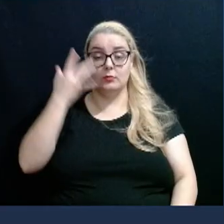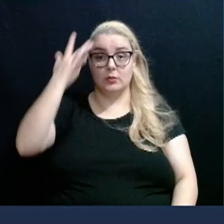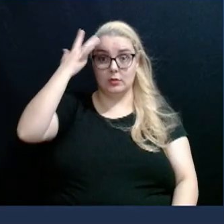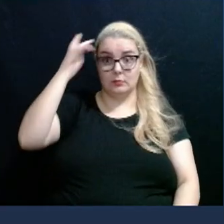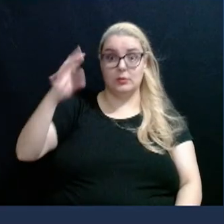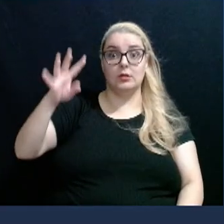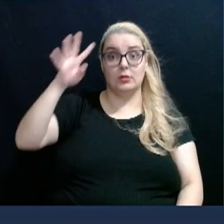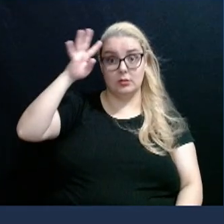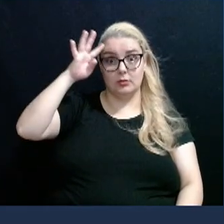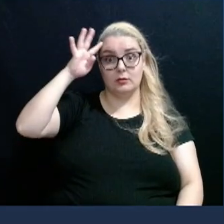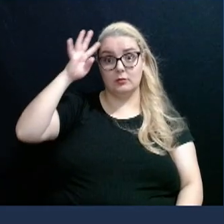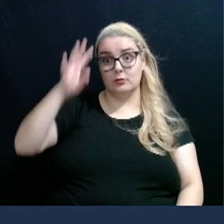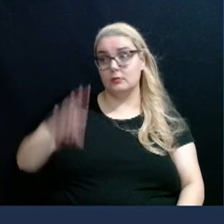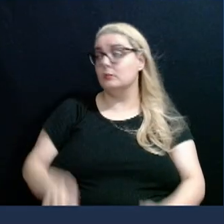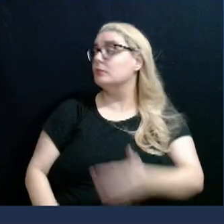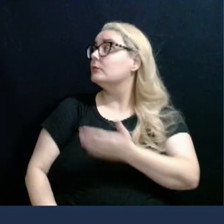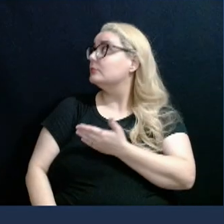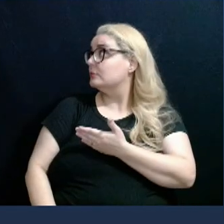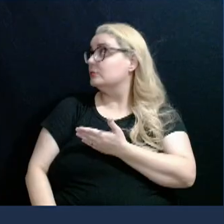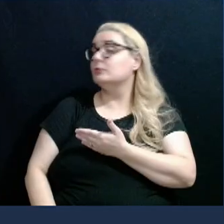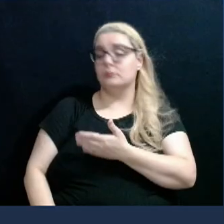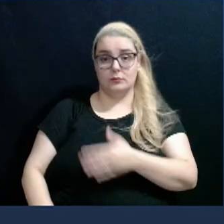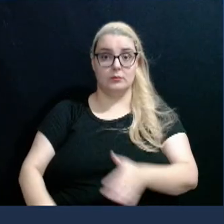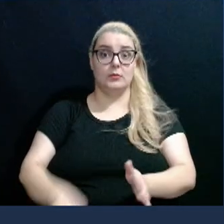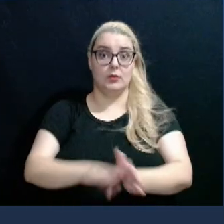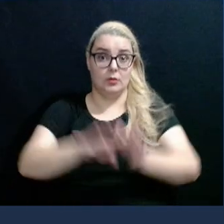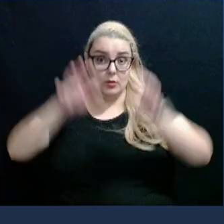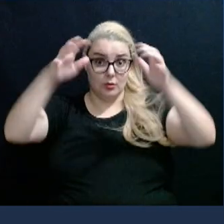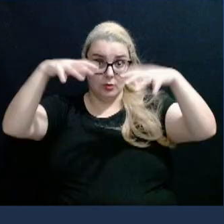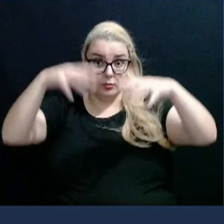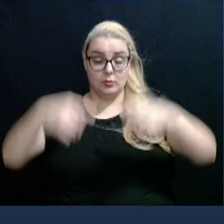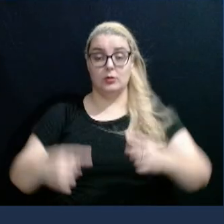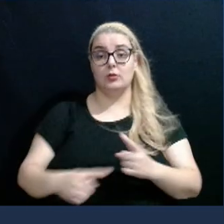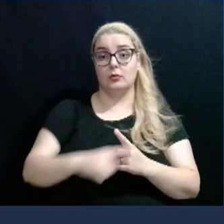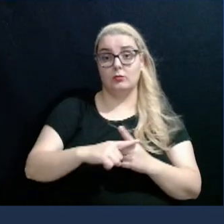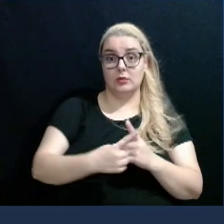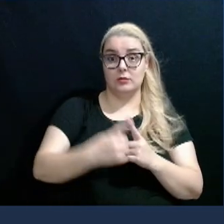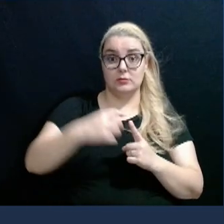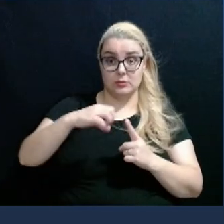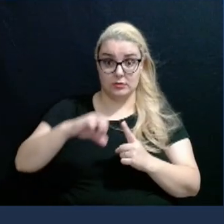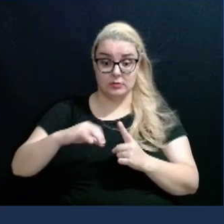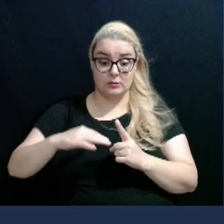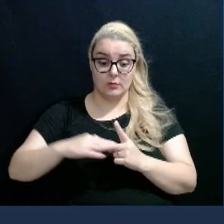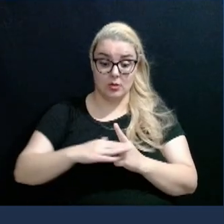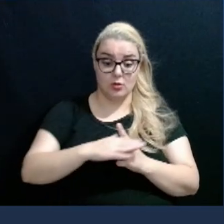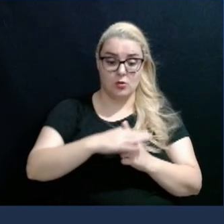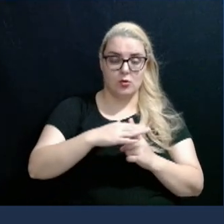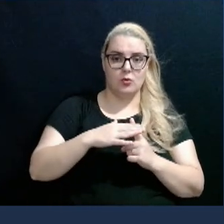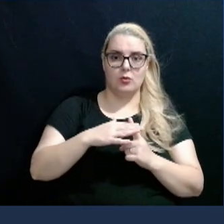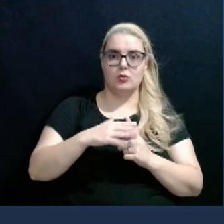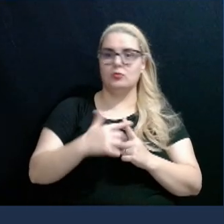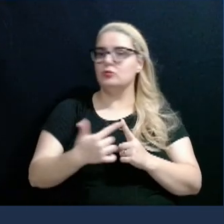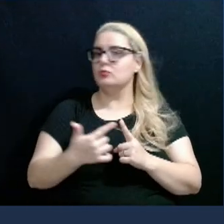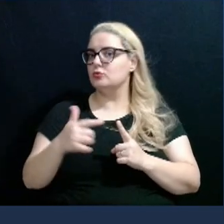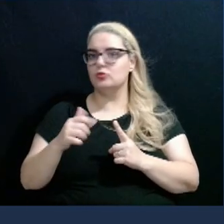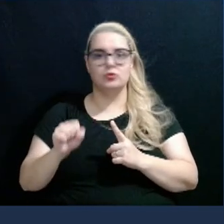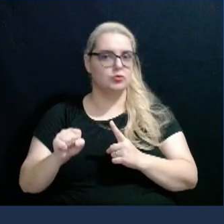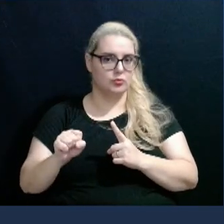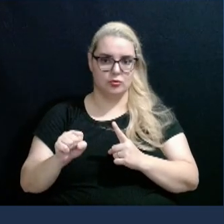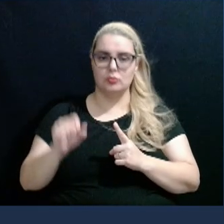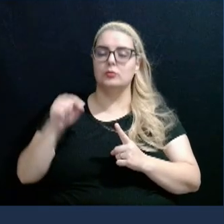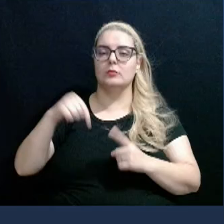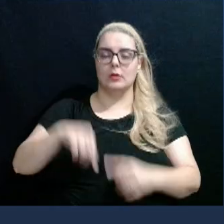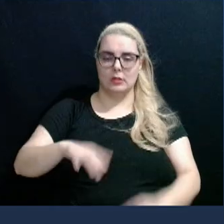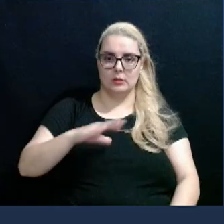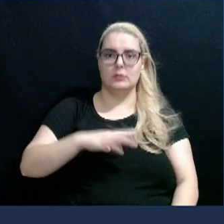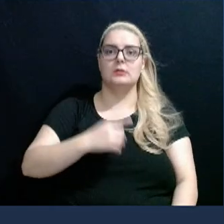a instabilidade chega, previsão de chuva com mínima de 19 e a máxima não passa dos 28 graus